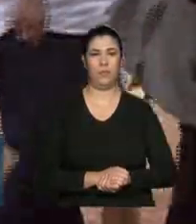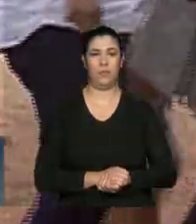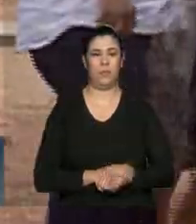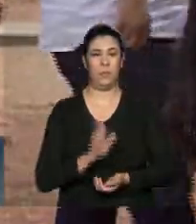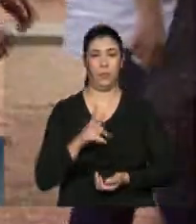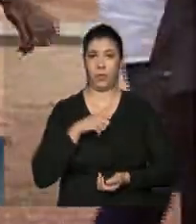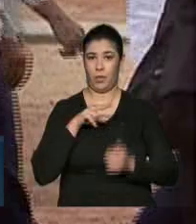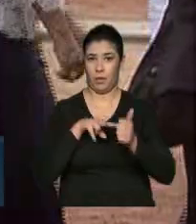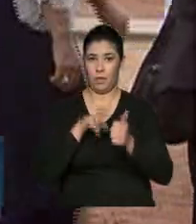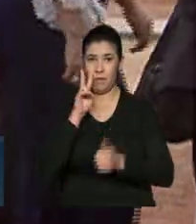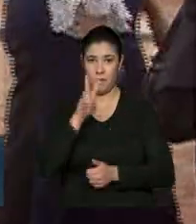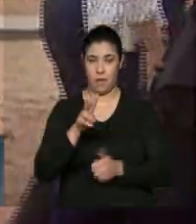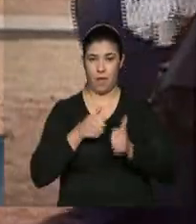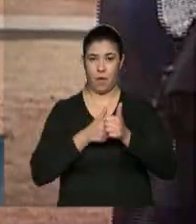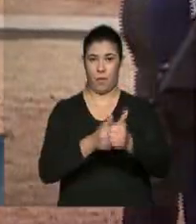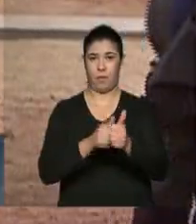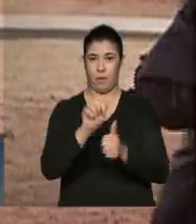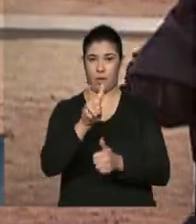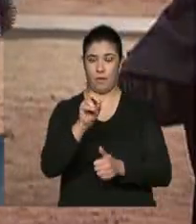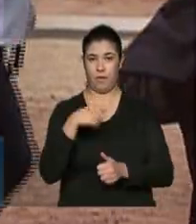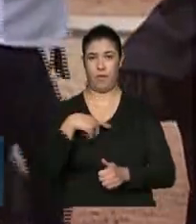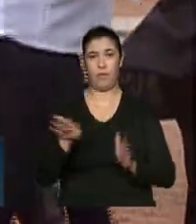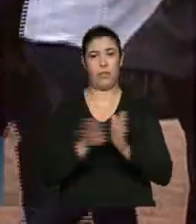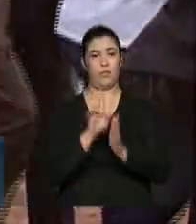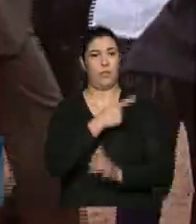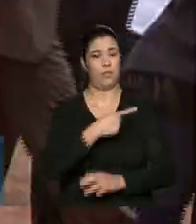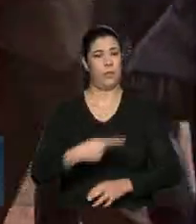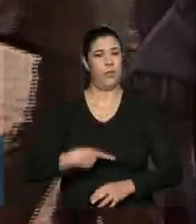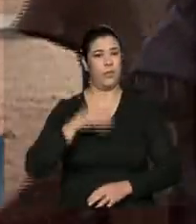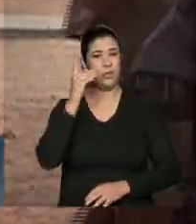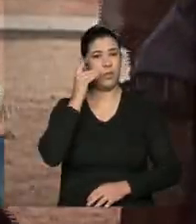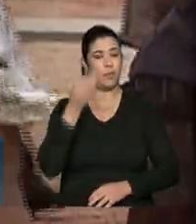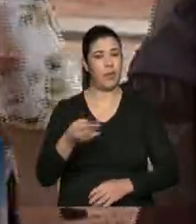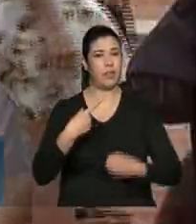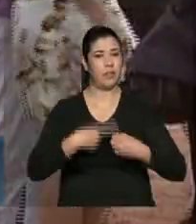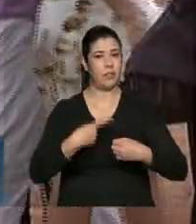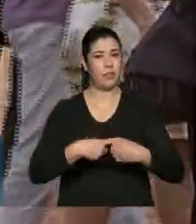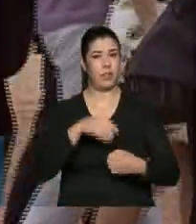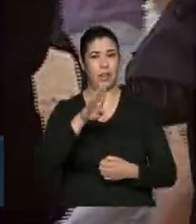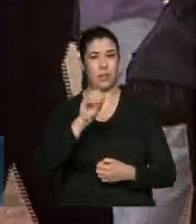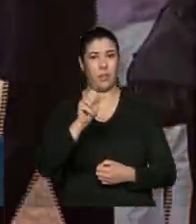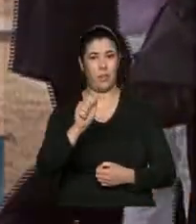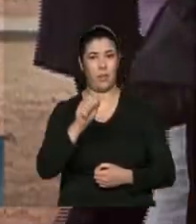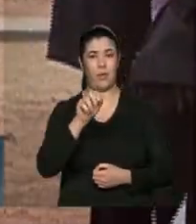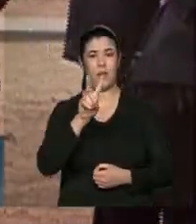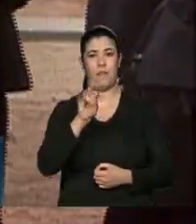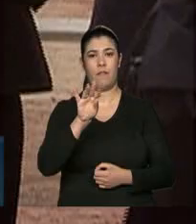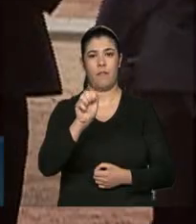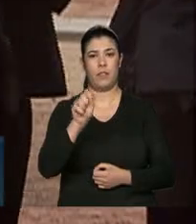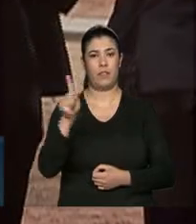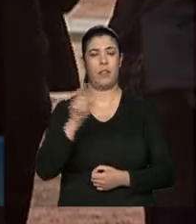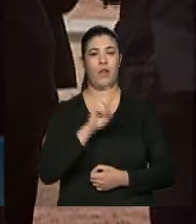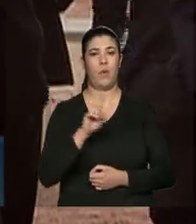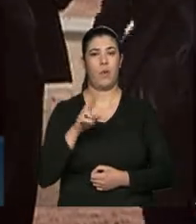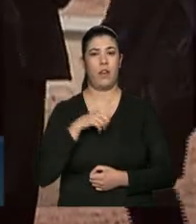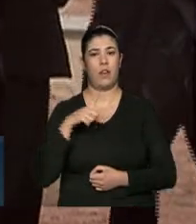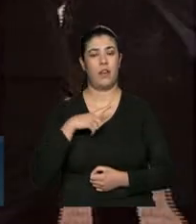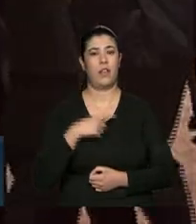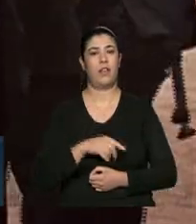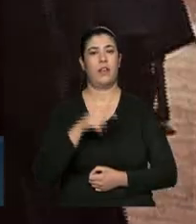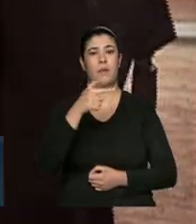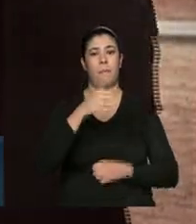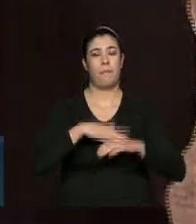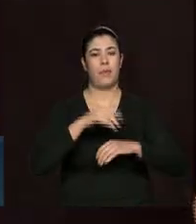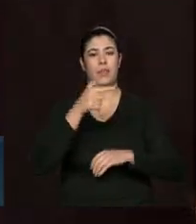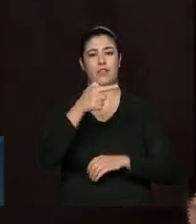Estamos ao vivo com as imagens da chegada da presidenta Dilma Rousseff à Boa Vista, em Roraima, para a entrega de mais de 700 casas pelo programa